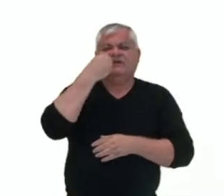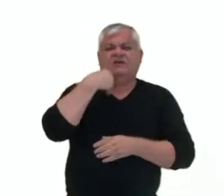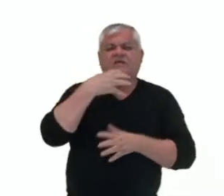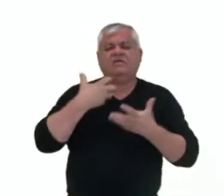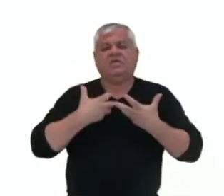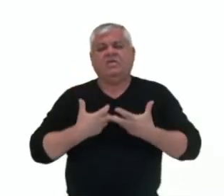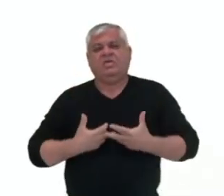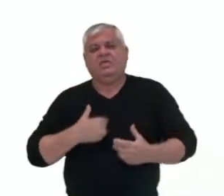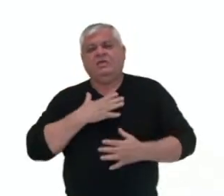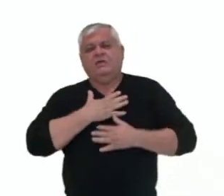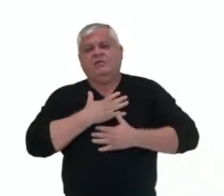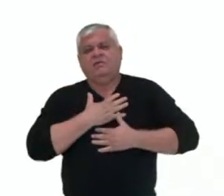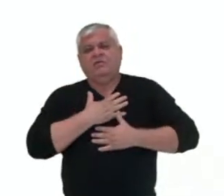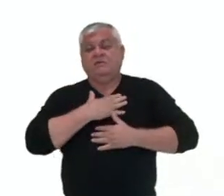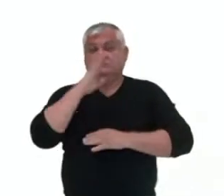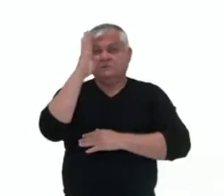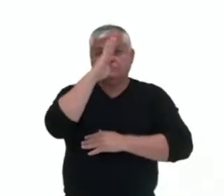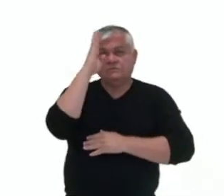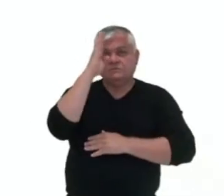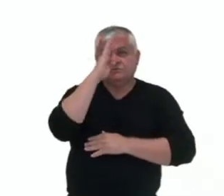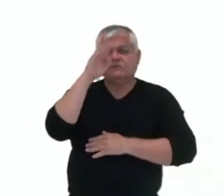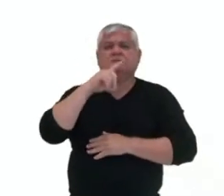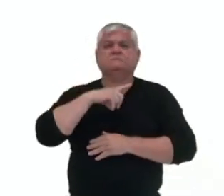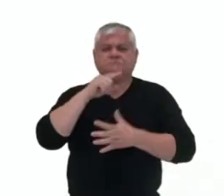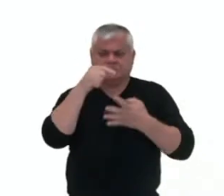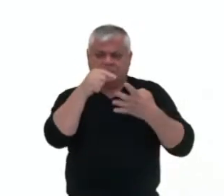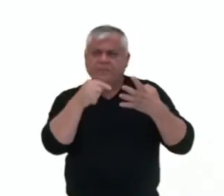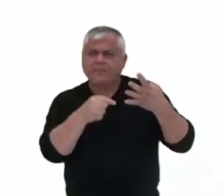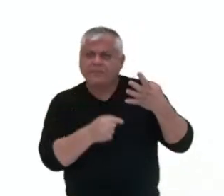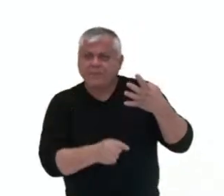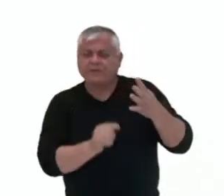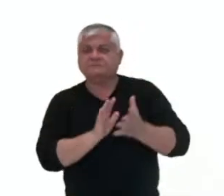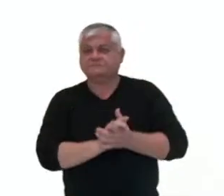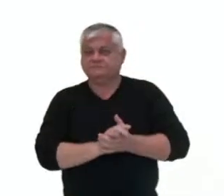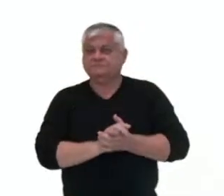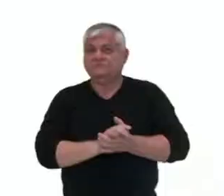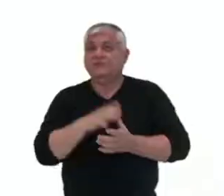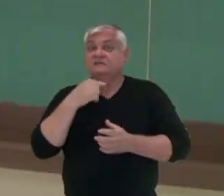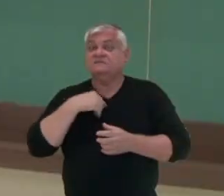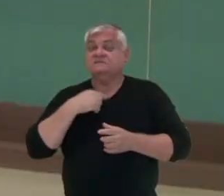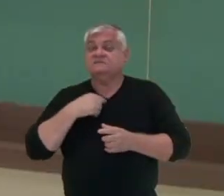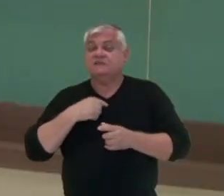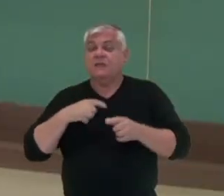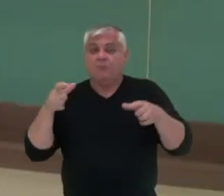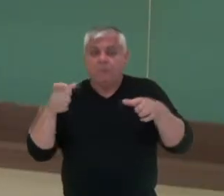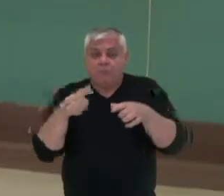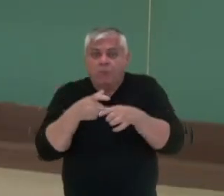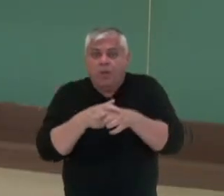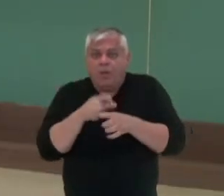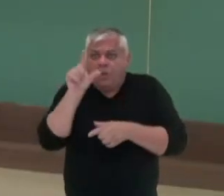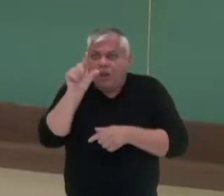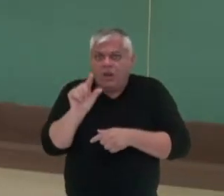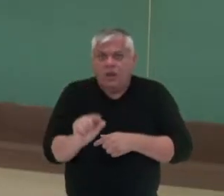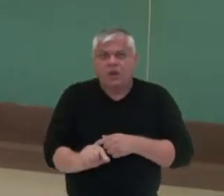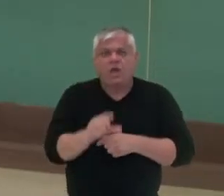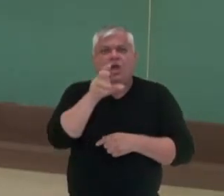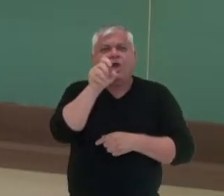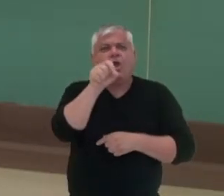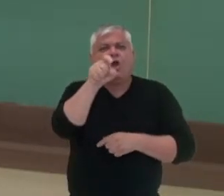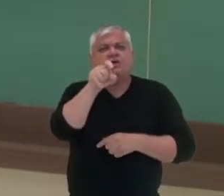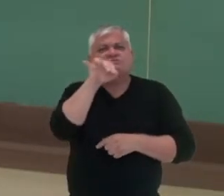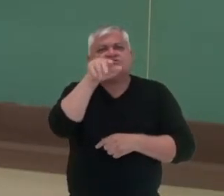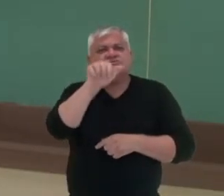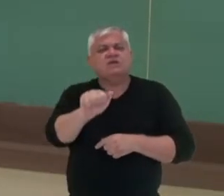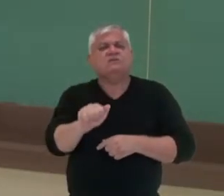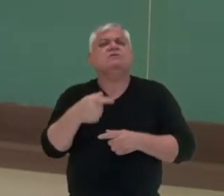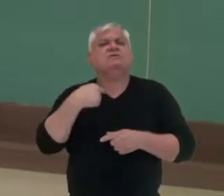cansaço, falta de ar, tontura. Olha, pense bem. Se eu tenho uma baixa quantidade de oxigênio sendo disponibilizada para os